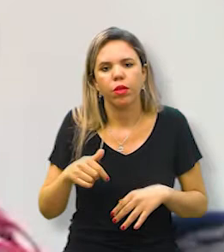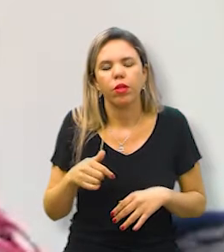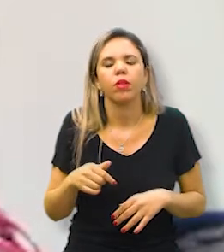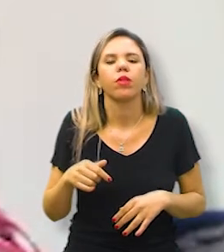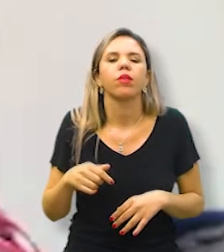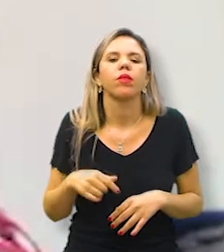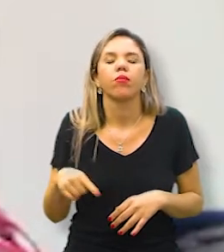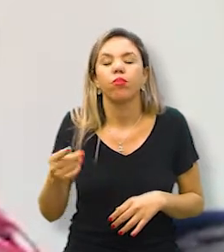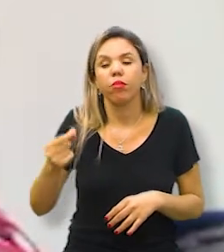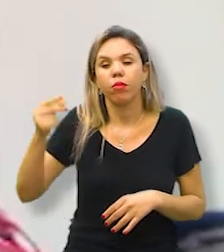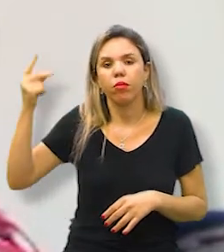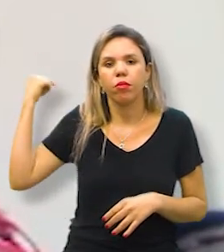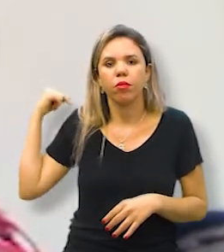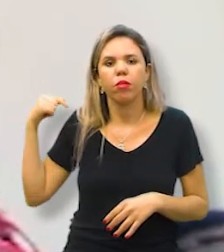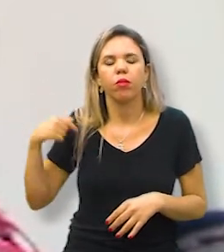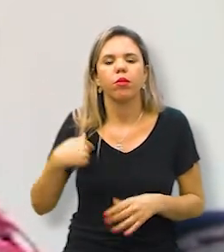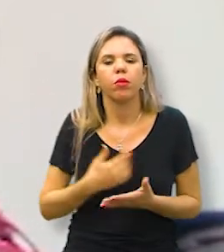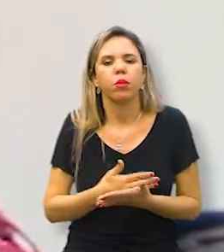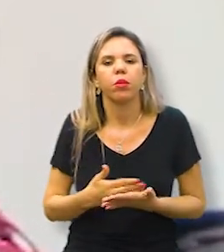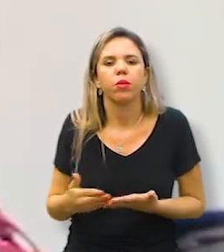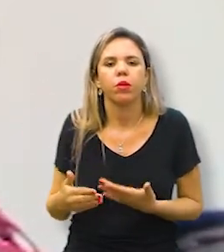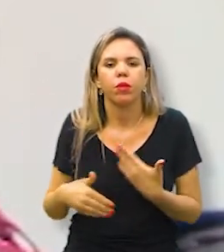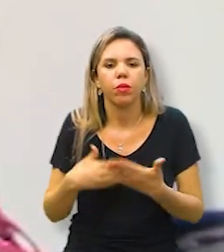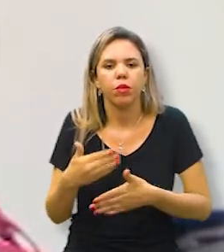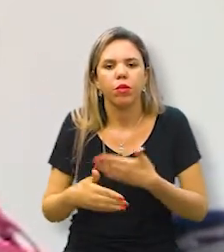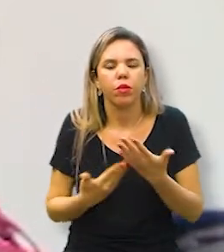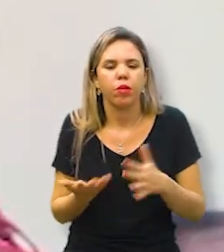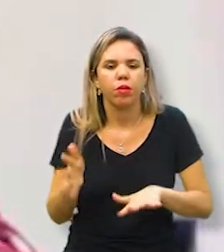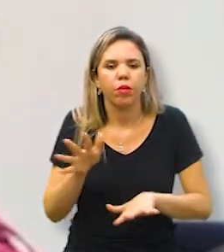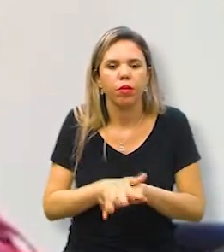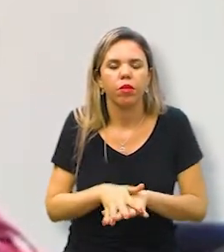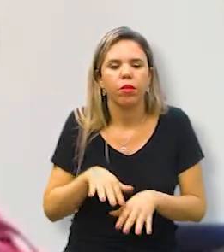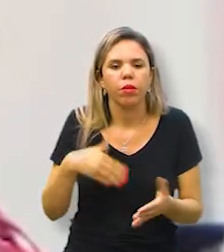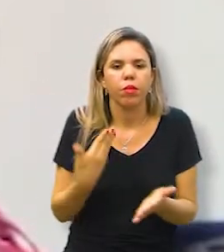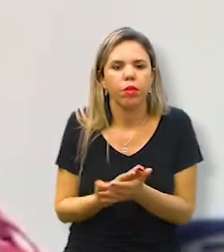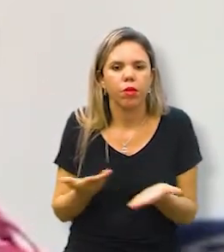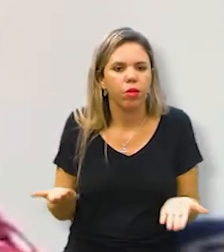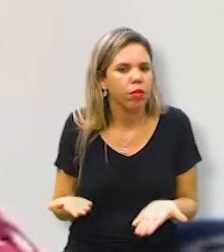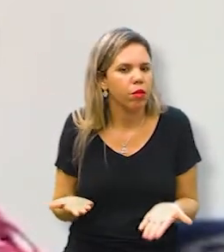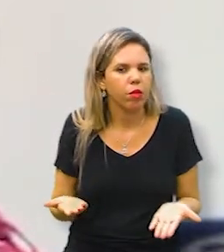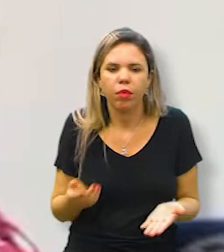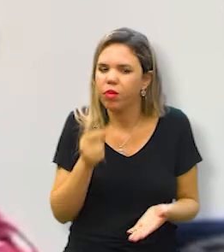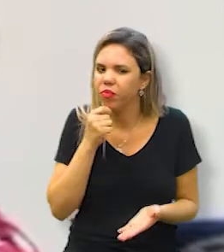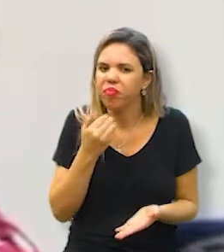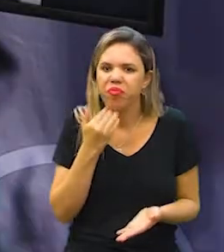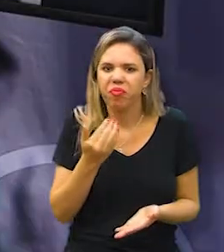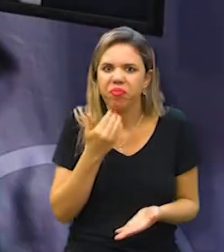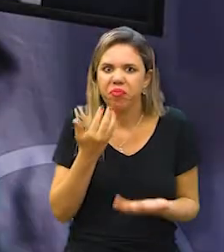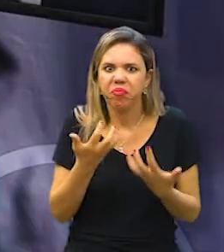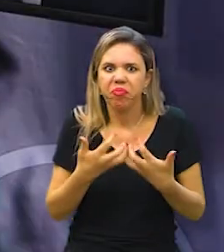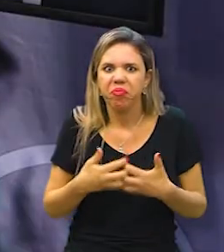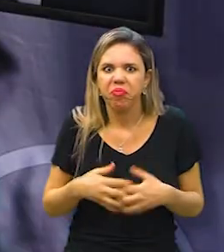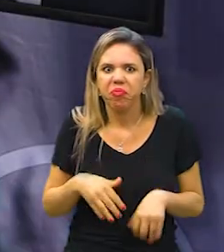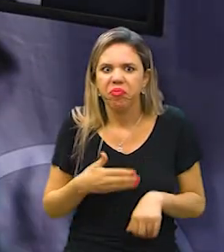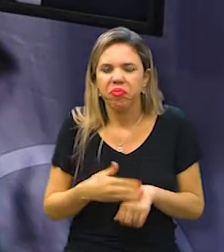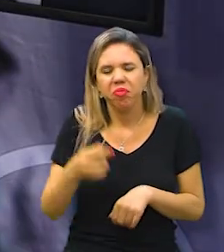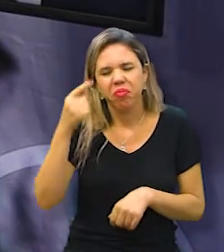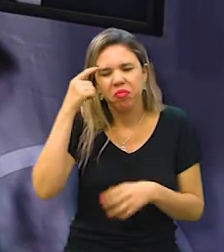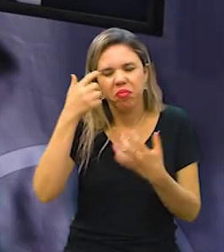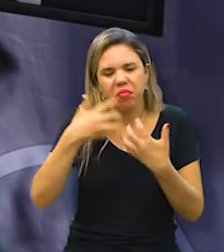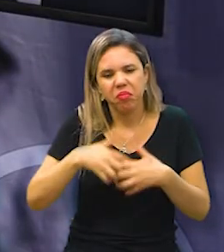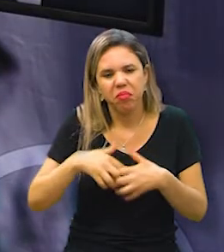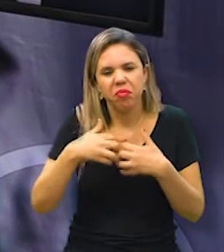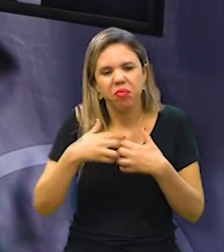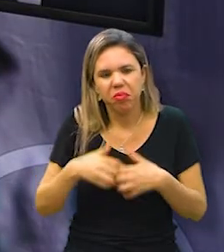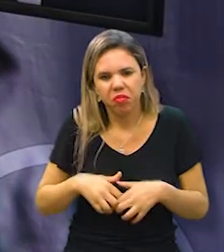numa época em que começou o processo de inclusão, que até hoje não está funcionando como deveria. Então, eu fui pensando